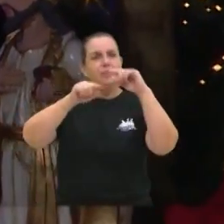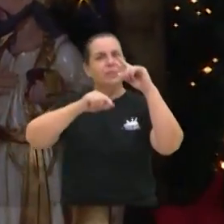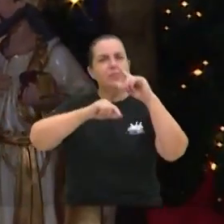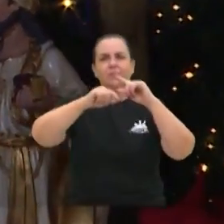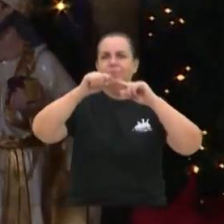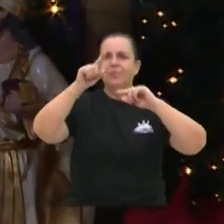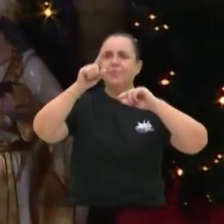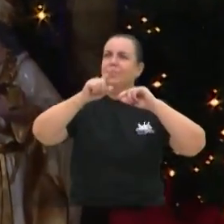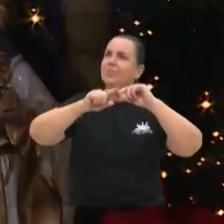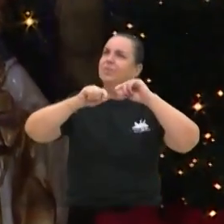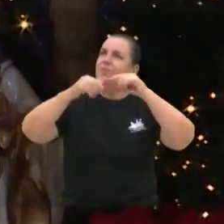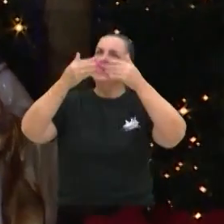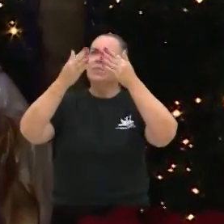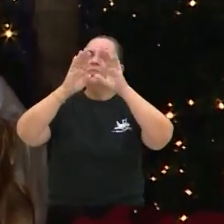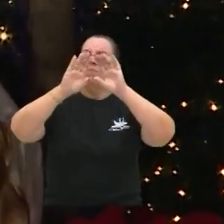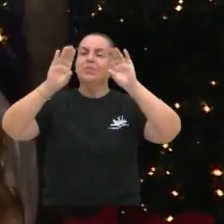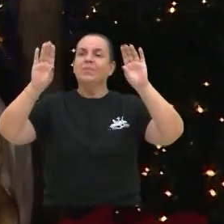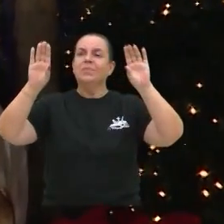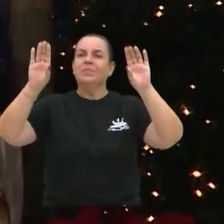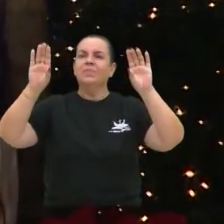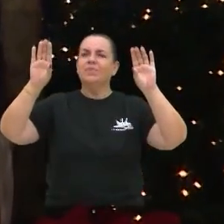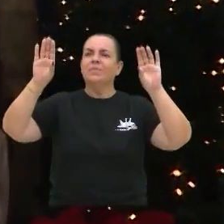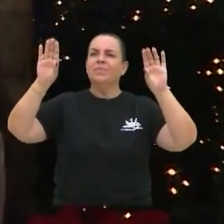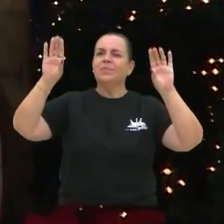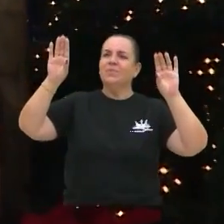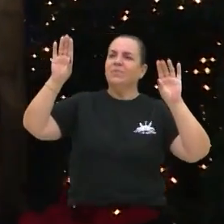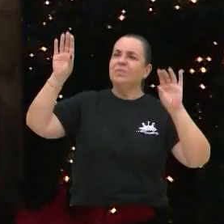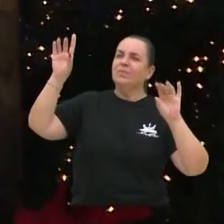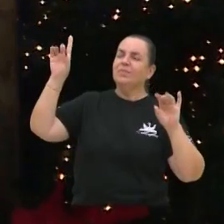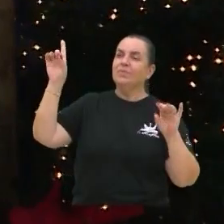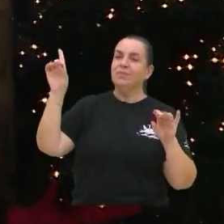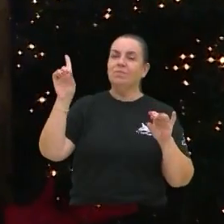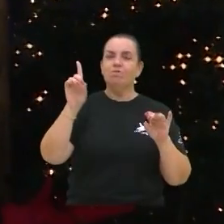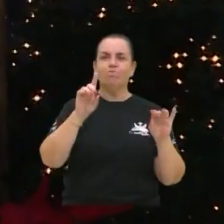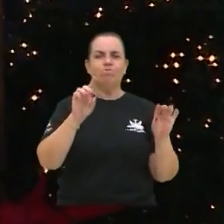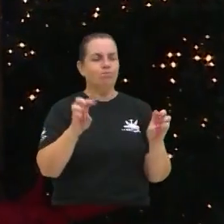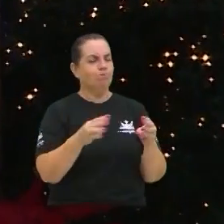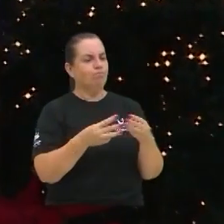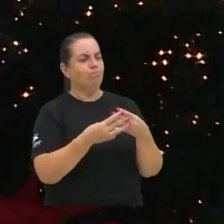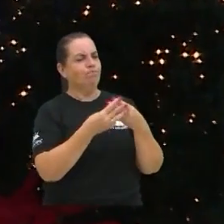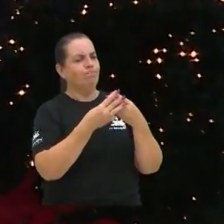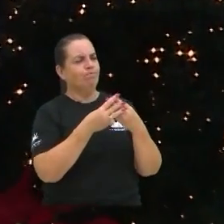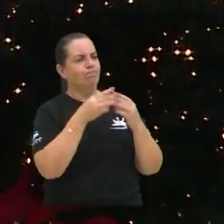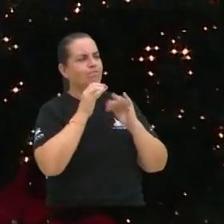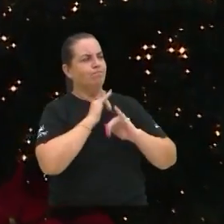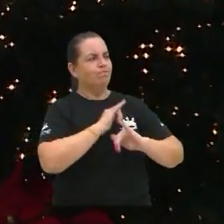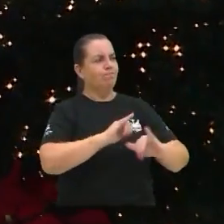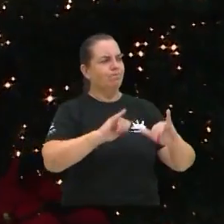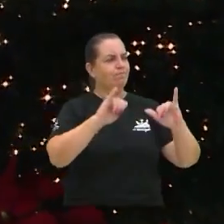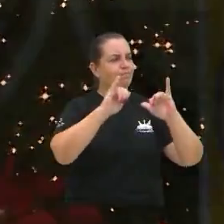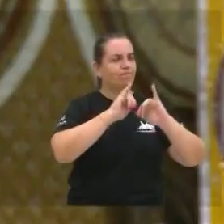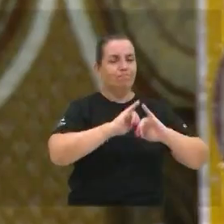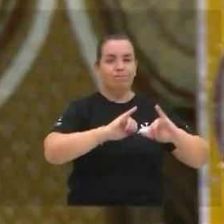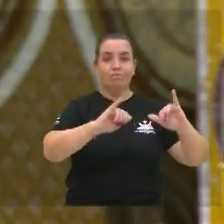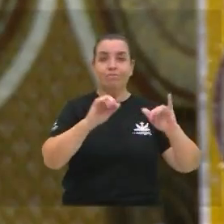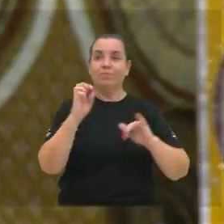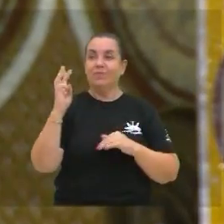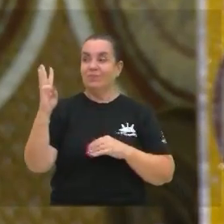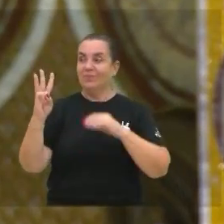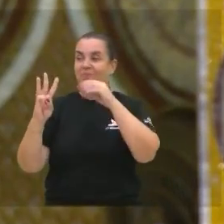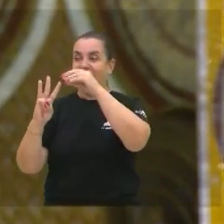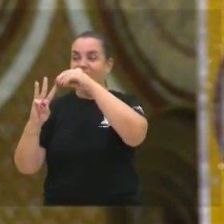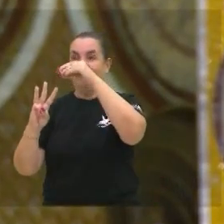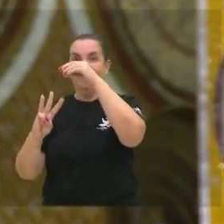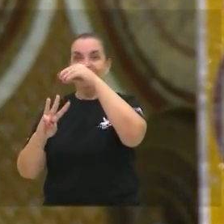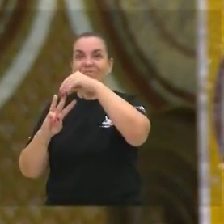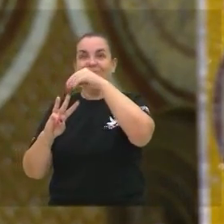estrela do Oriente fugiu sempre dos judeus para avisar os três reis santos que